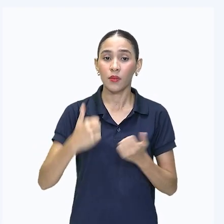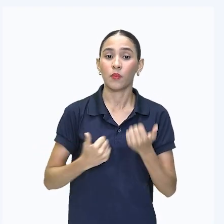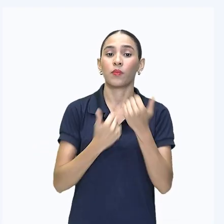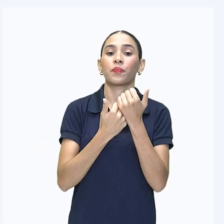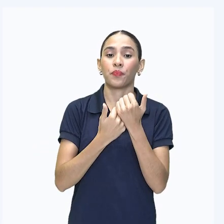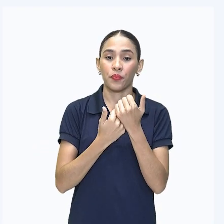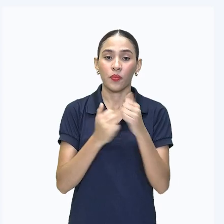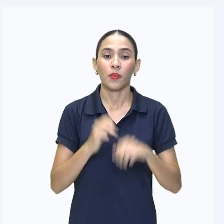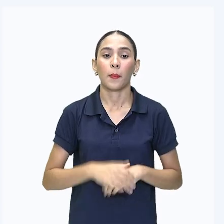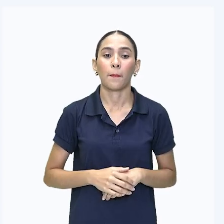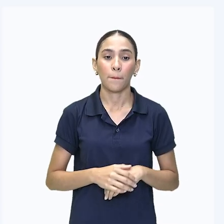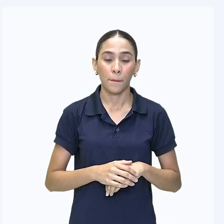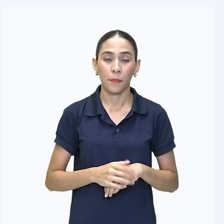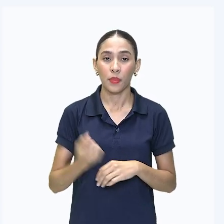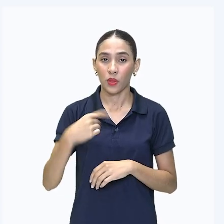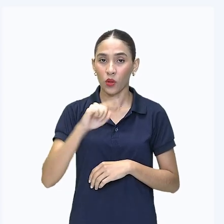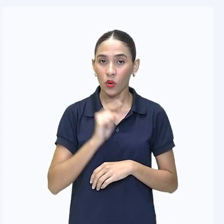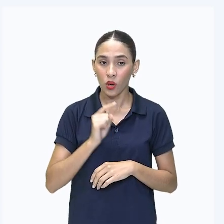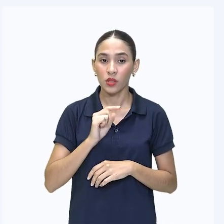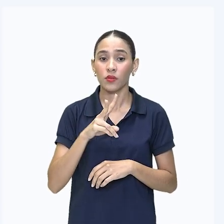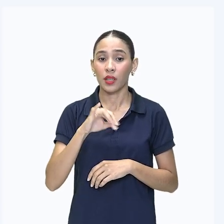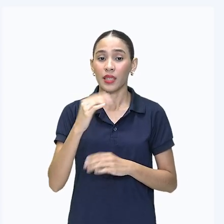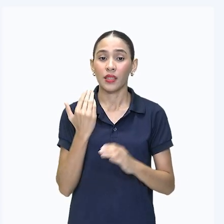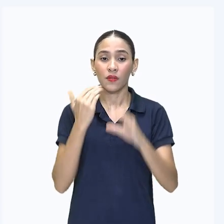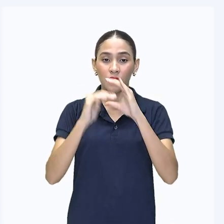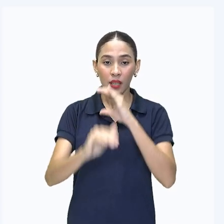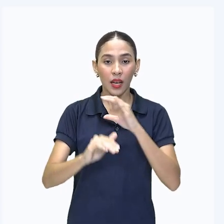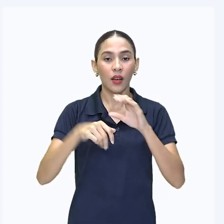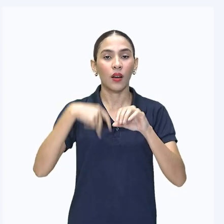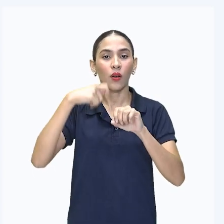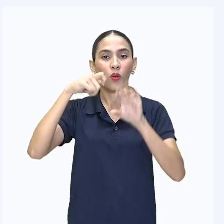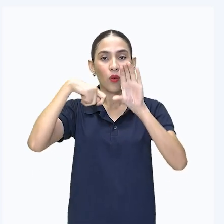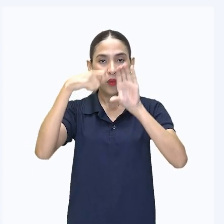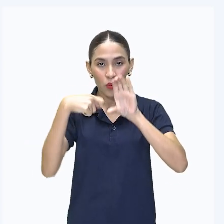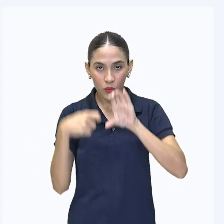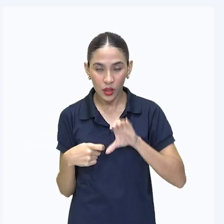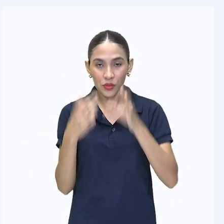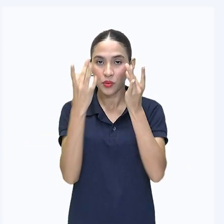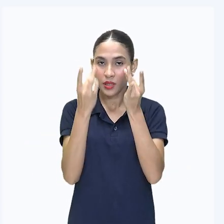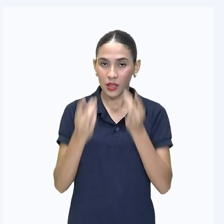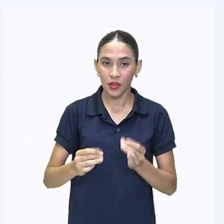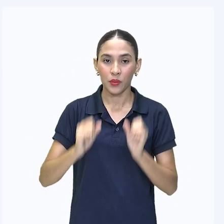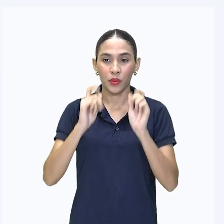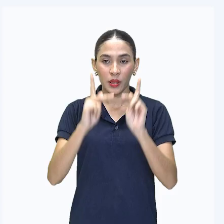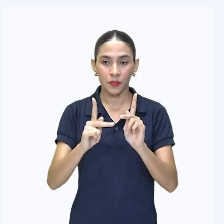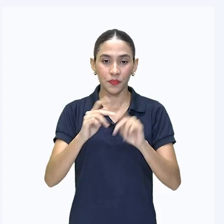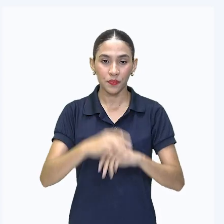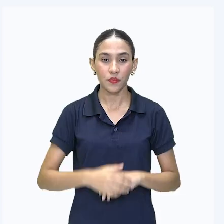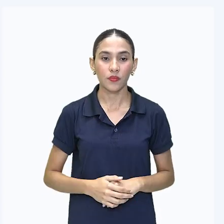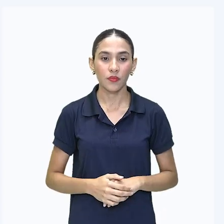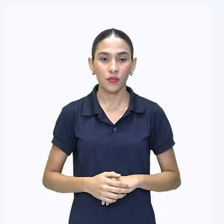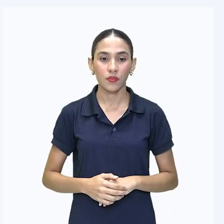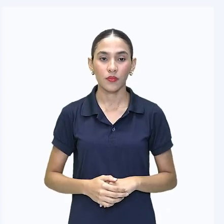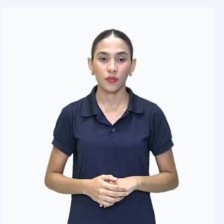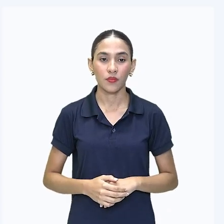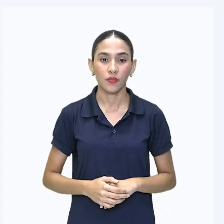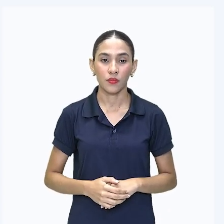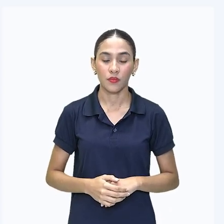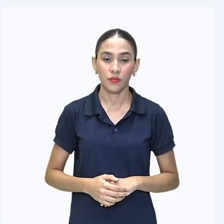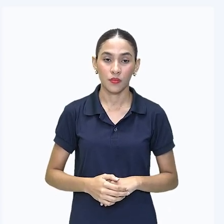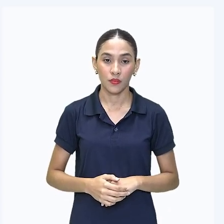E reforçando, né, professora? A gente vai enviar o tutorial para maiores detalhes.